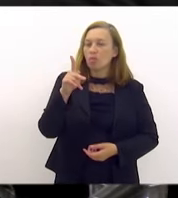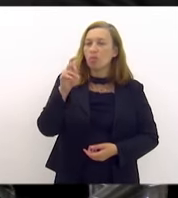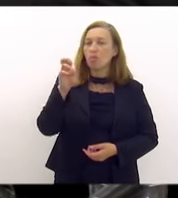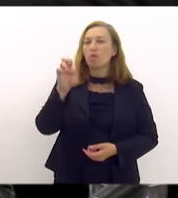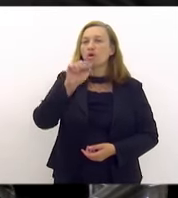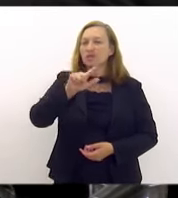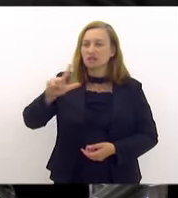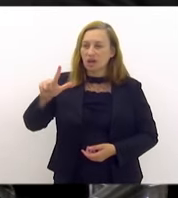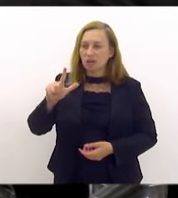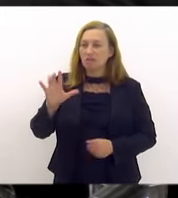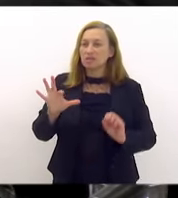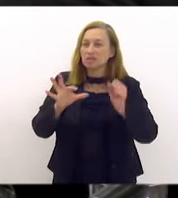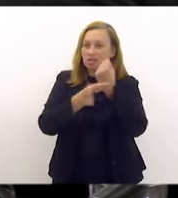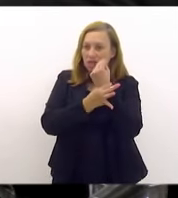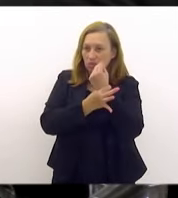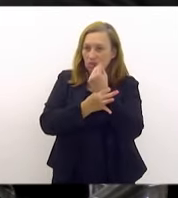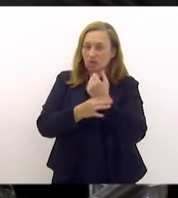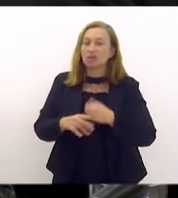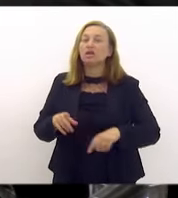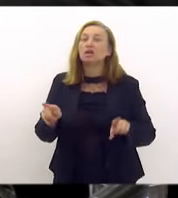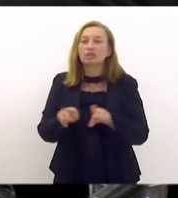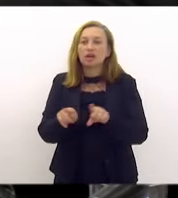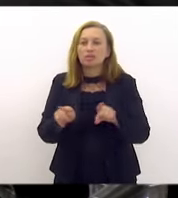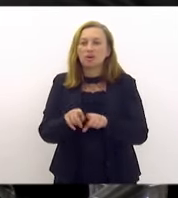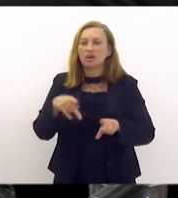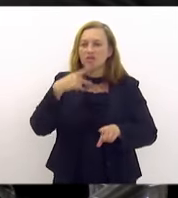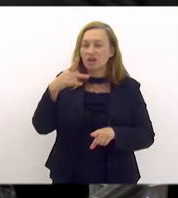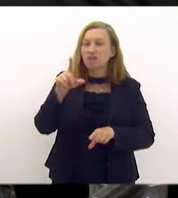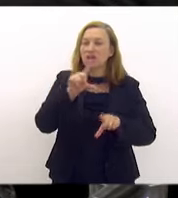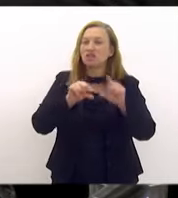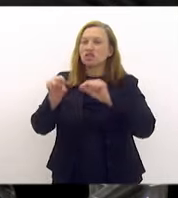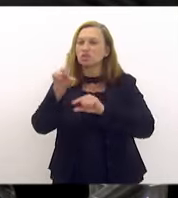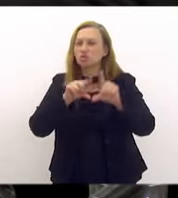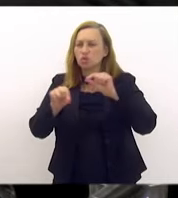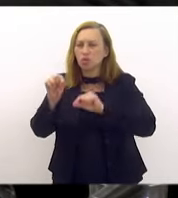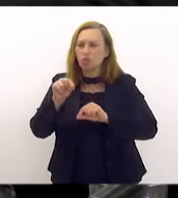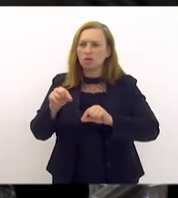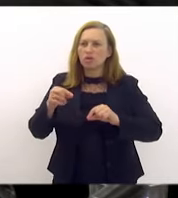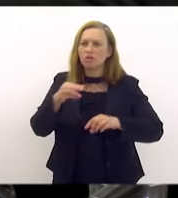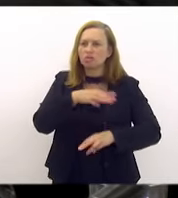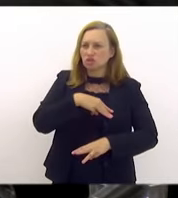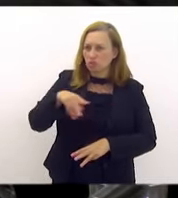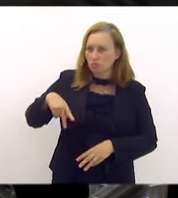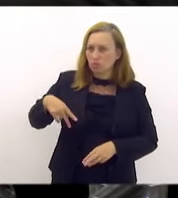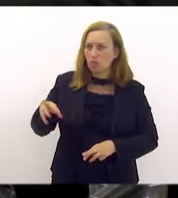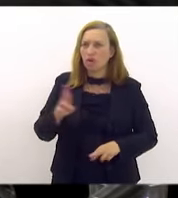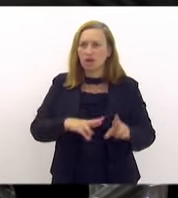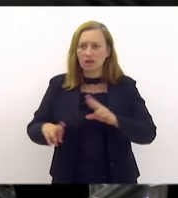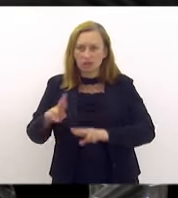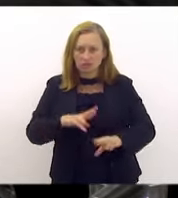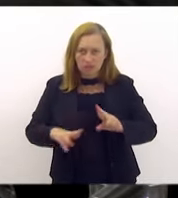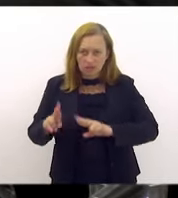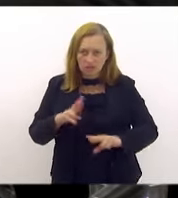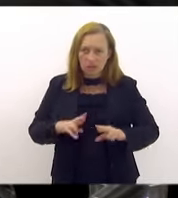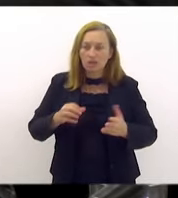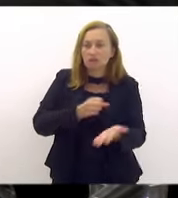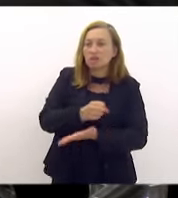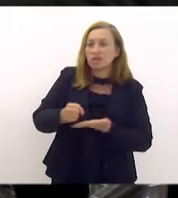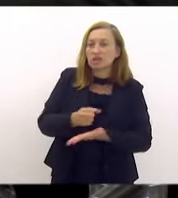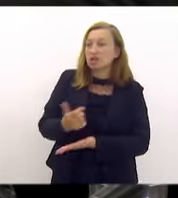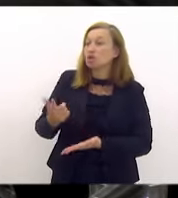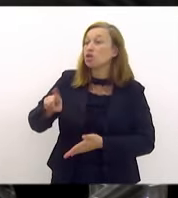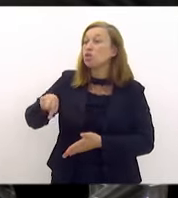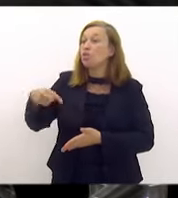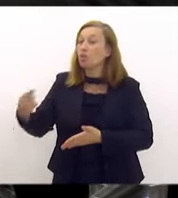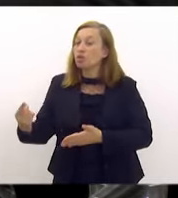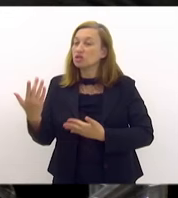segurança e a Senhora também afirma que as decisões do Ministério Público em relação ao indiciamento fazer em outras